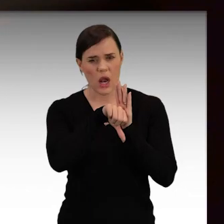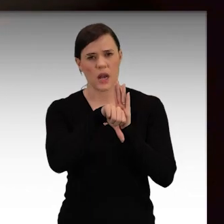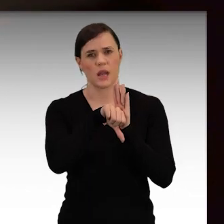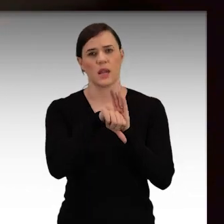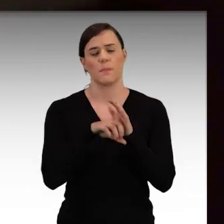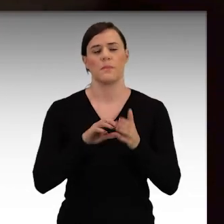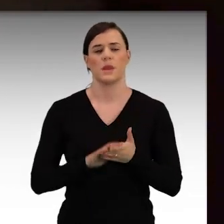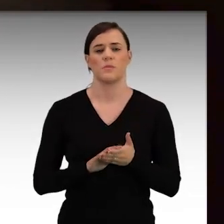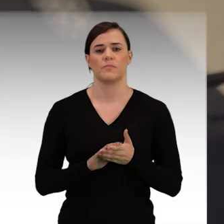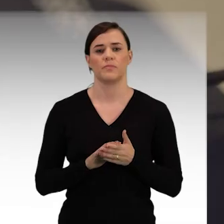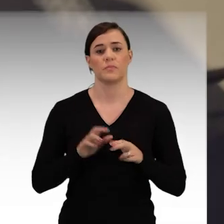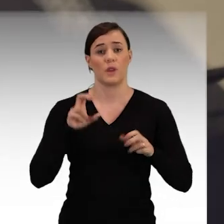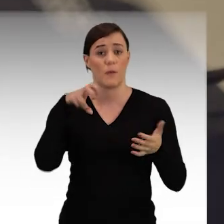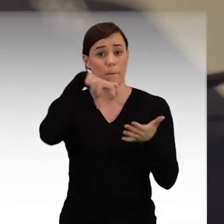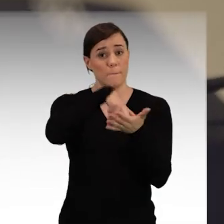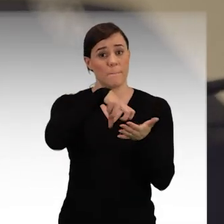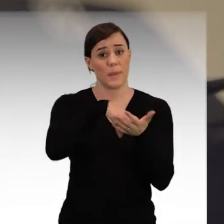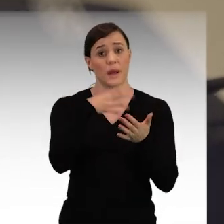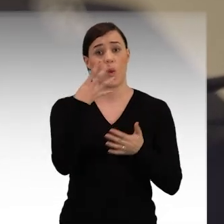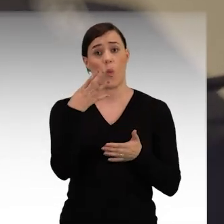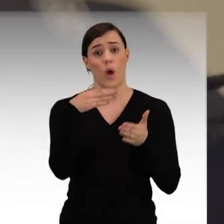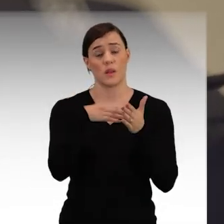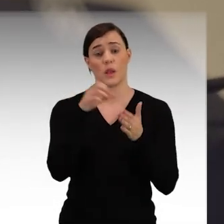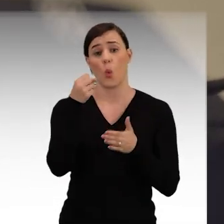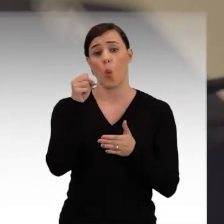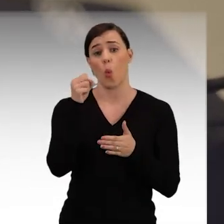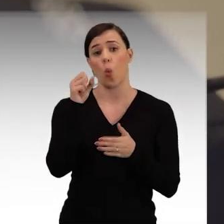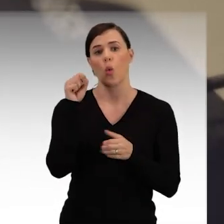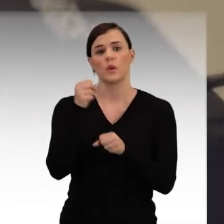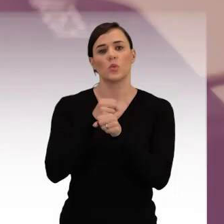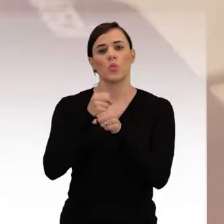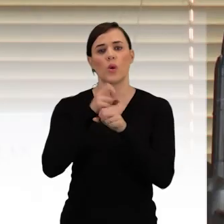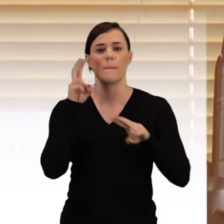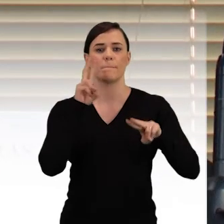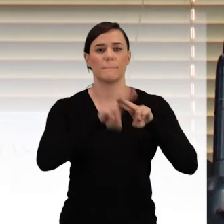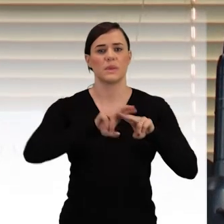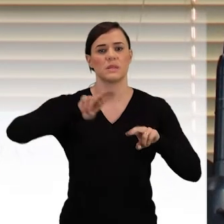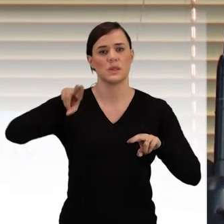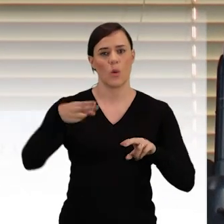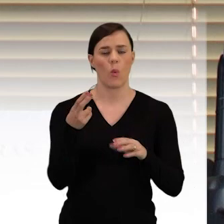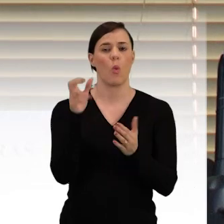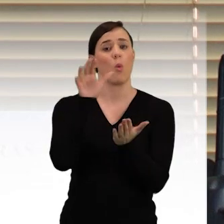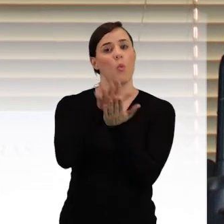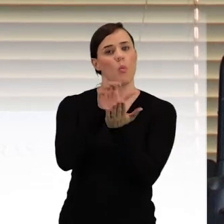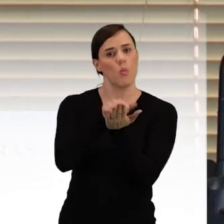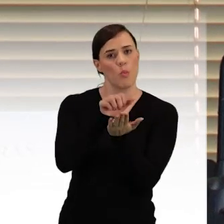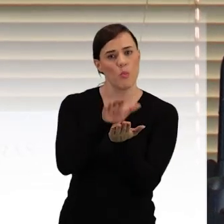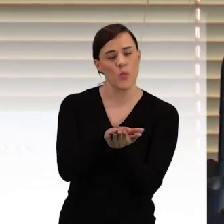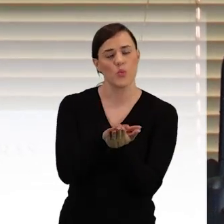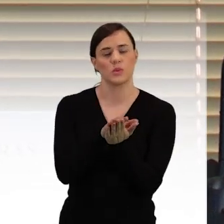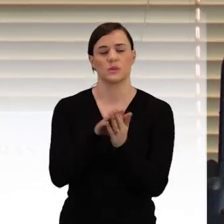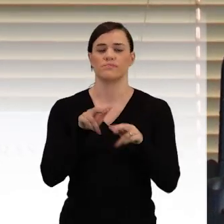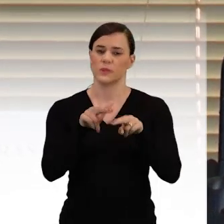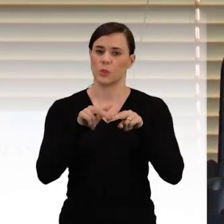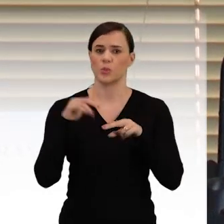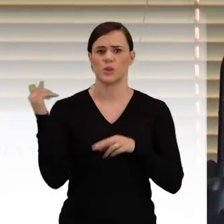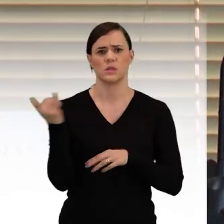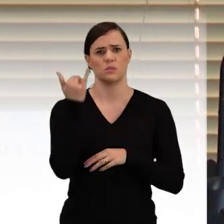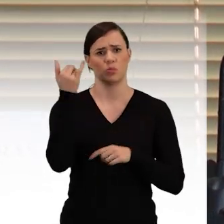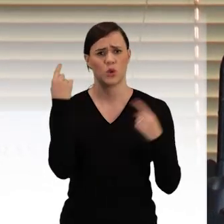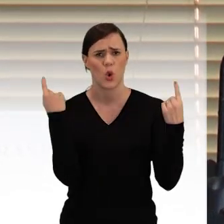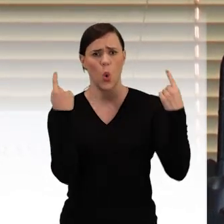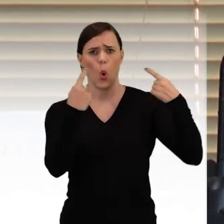exemplo, prevê pena de 4 a 8 anos de prisão e multa. É importante que nós não só cuidemos do combate